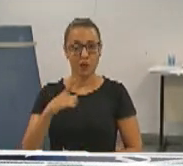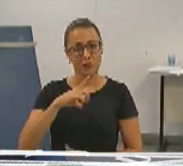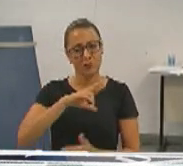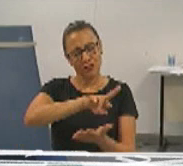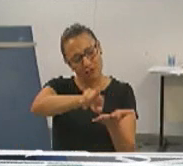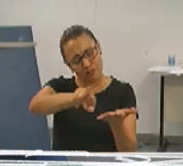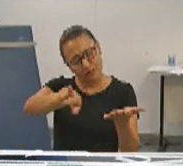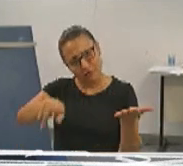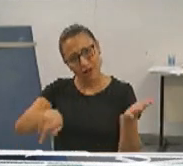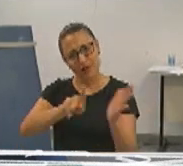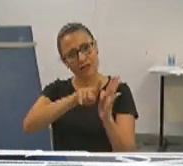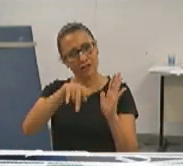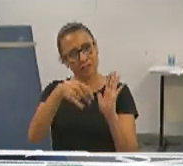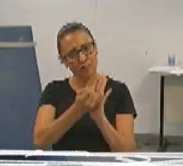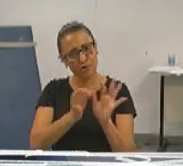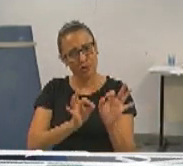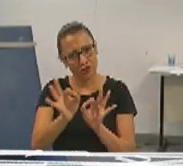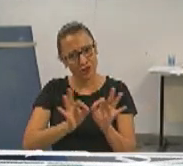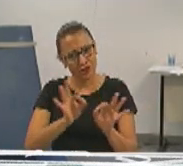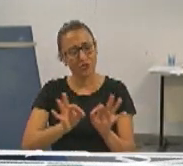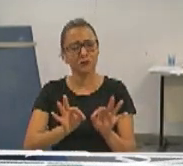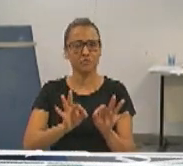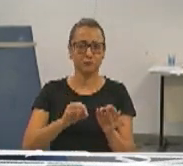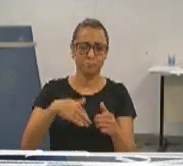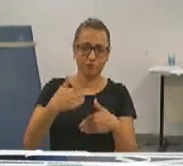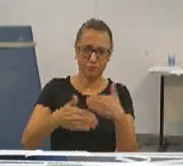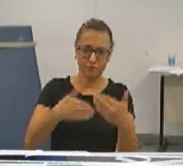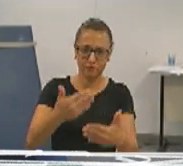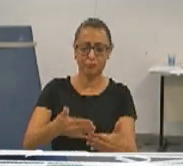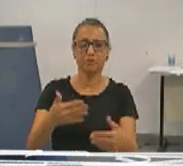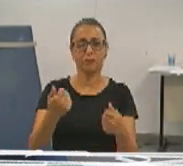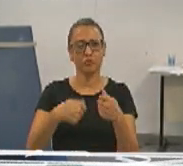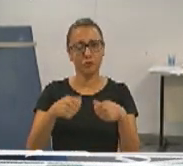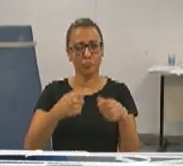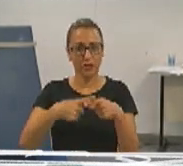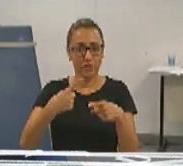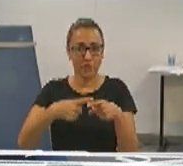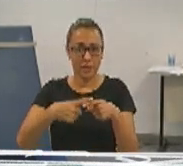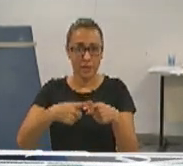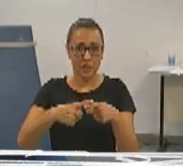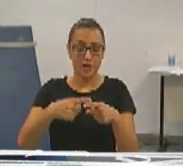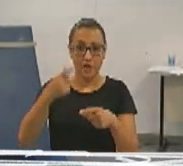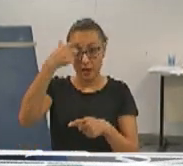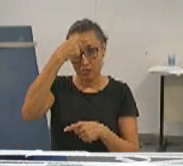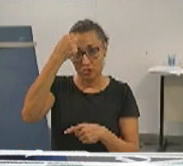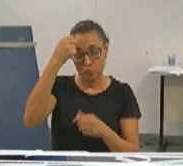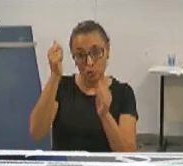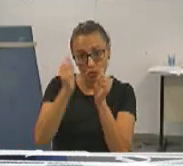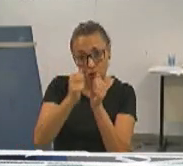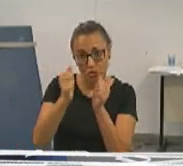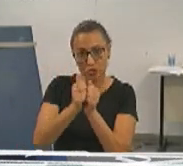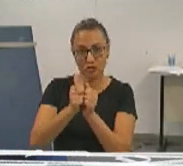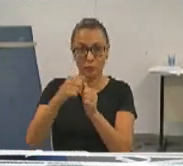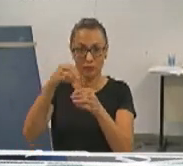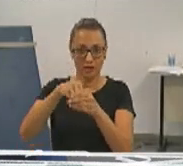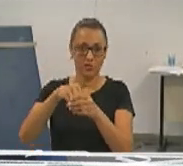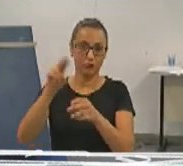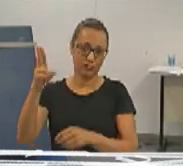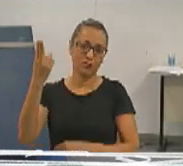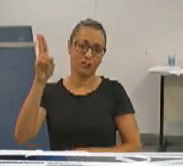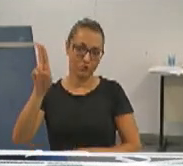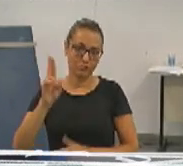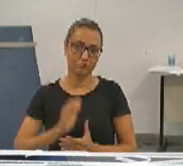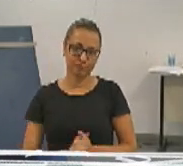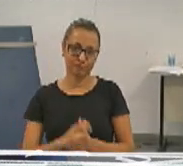serem desenvolvidas, mesmo porque a atuação dos nossos alunos é diretamente com a comunidade dentro do HU. Das áreas temáticas de extensão,